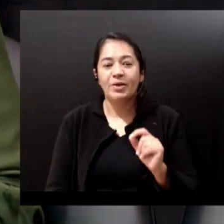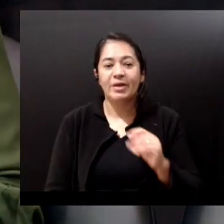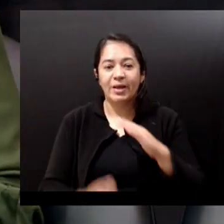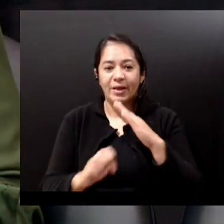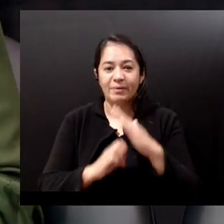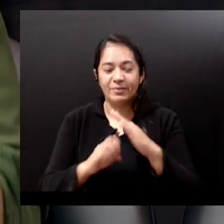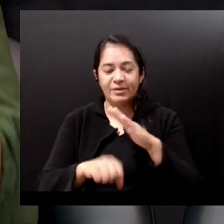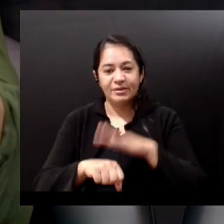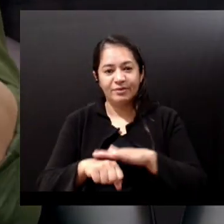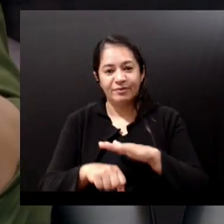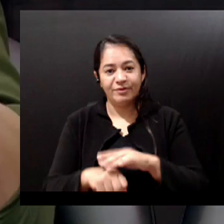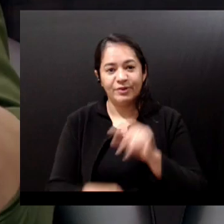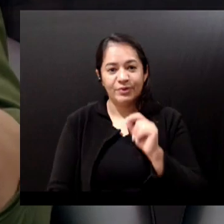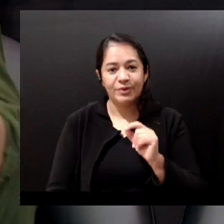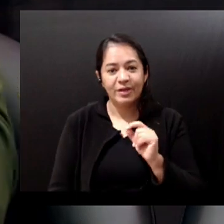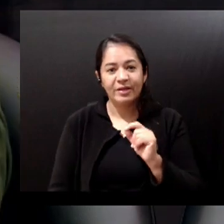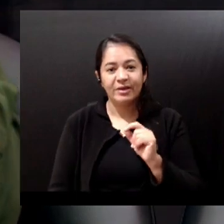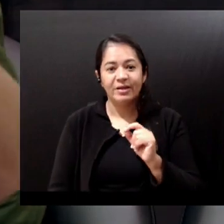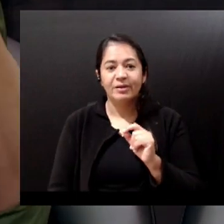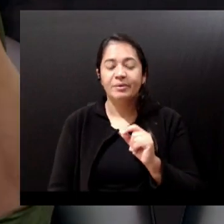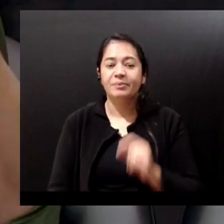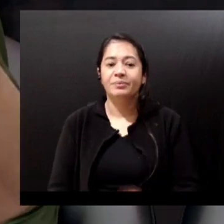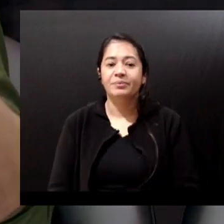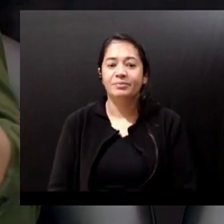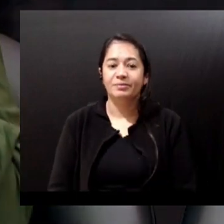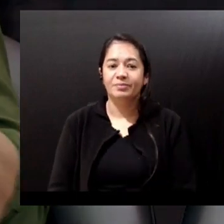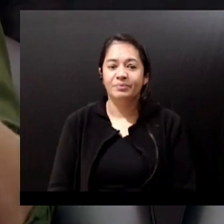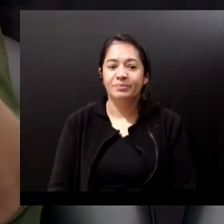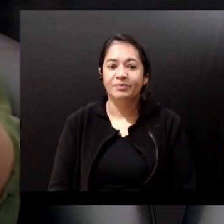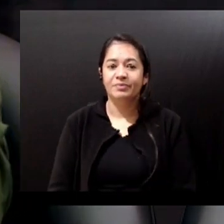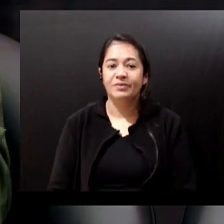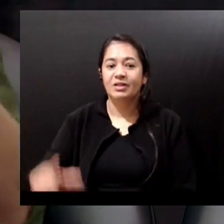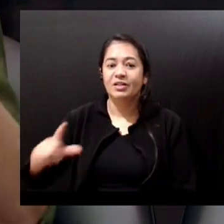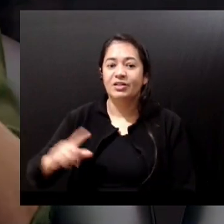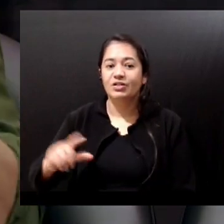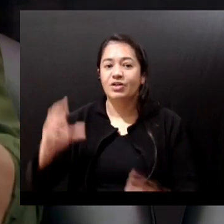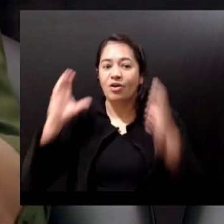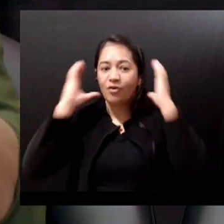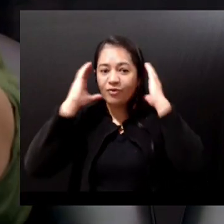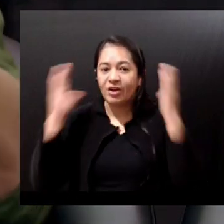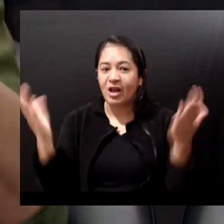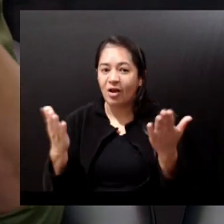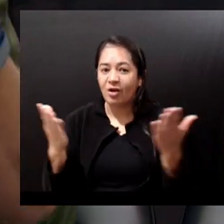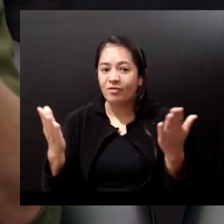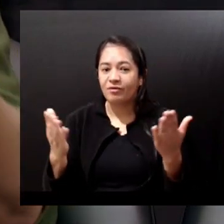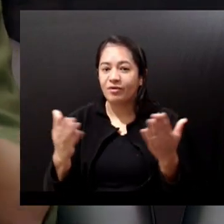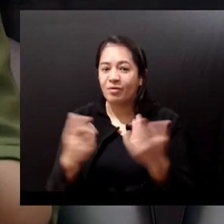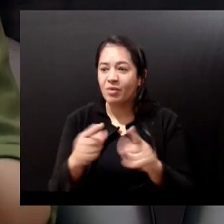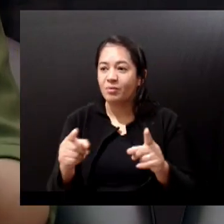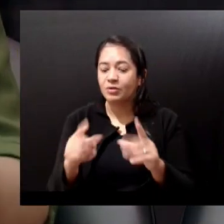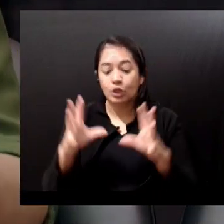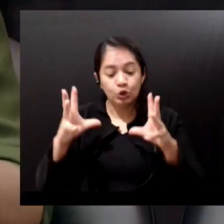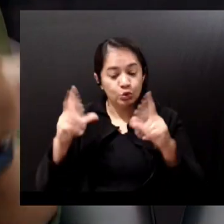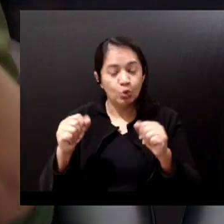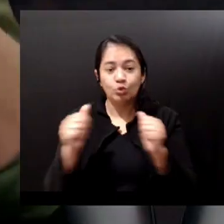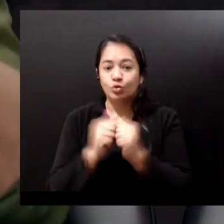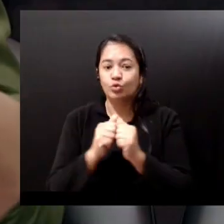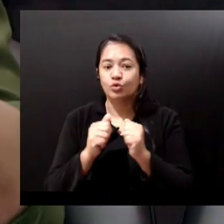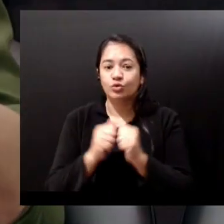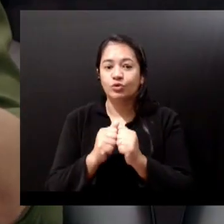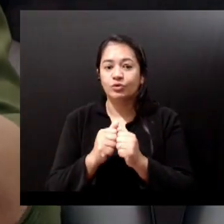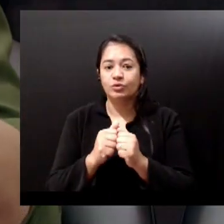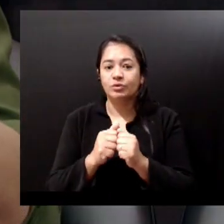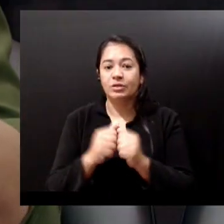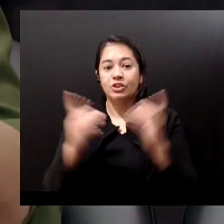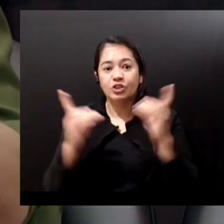intervenção que a gente fez, tirem os fones, vão ouvir agora uma música geral, todos juntos, em dinâmica de trabalho, para gerar